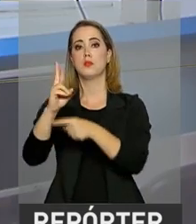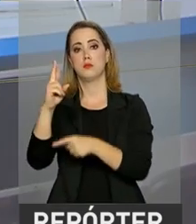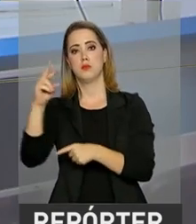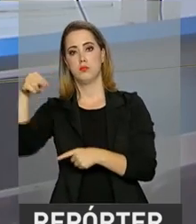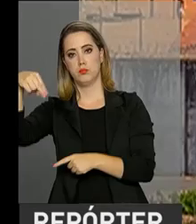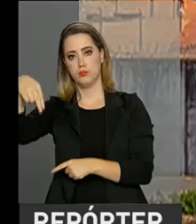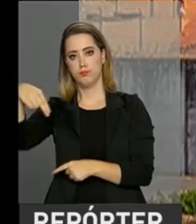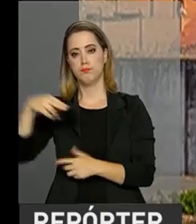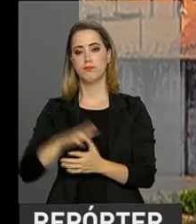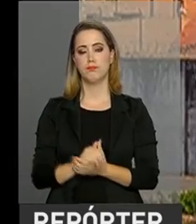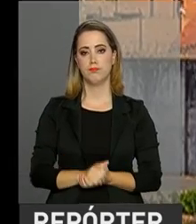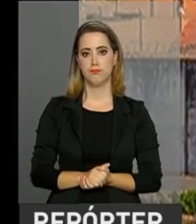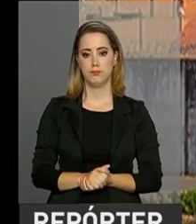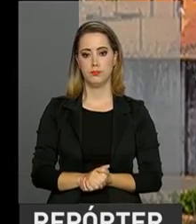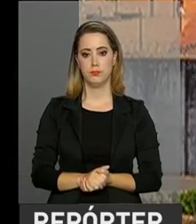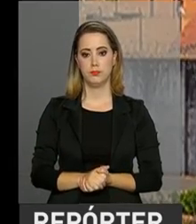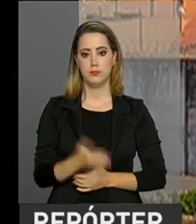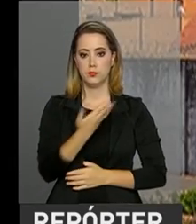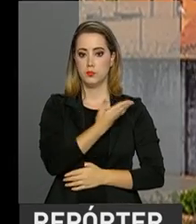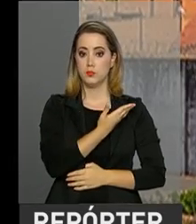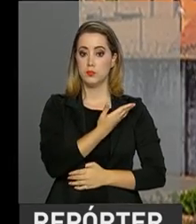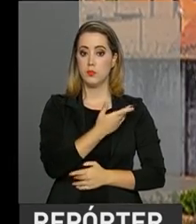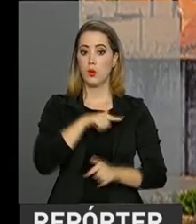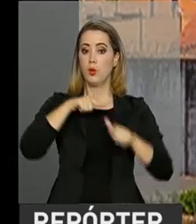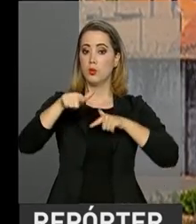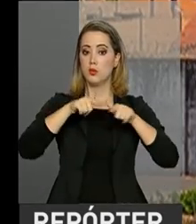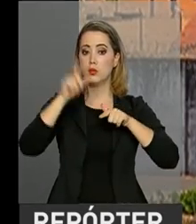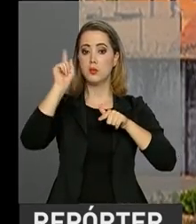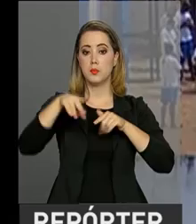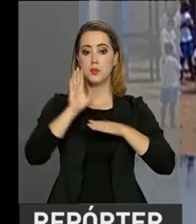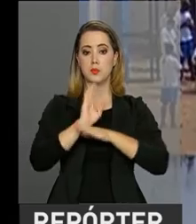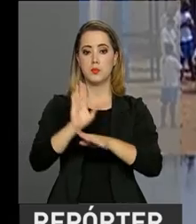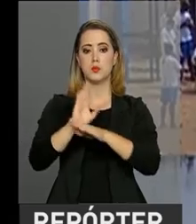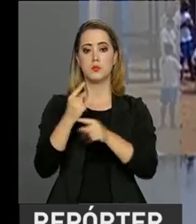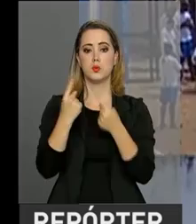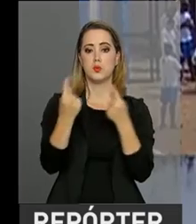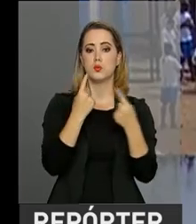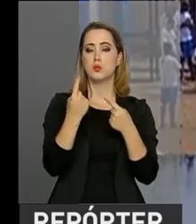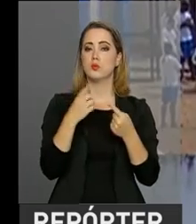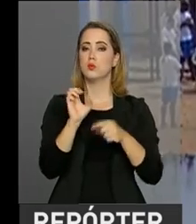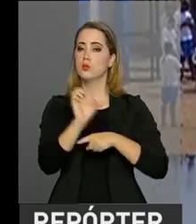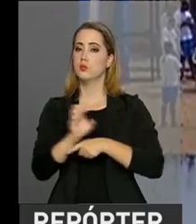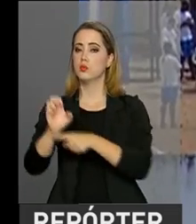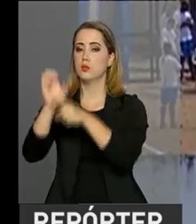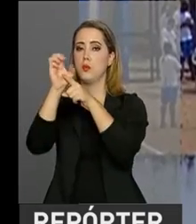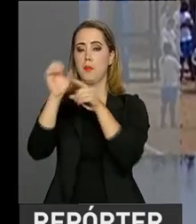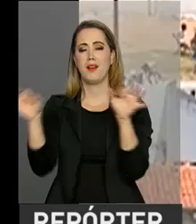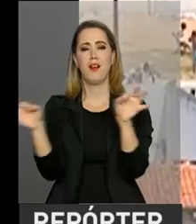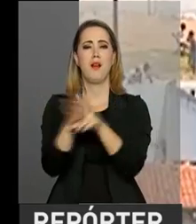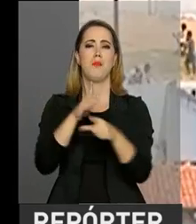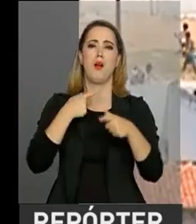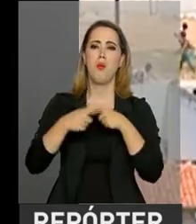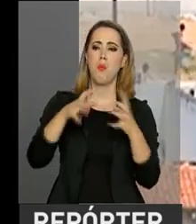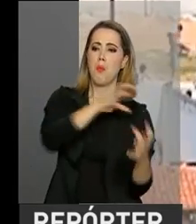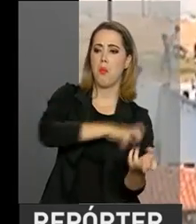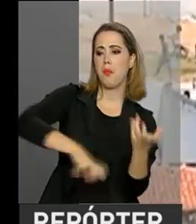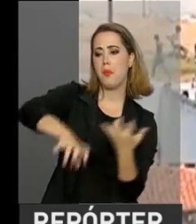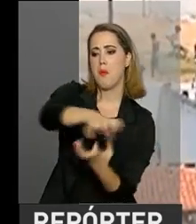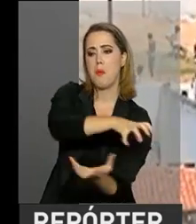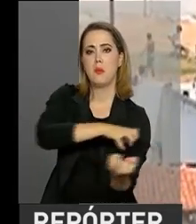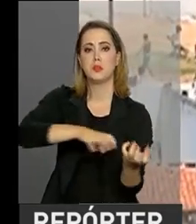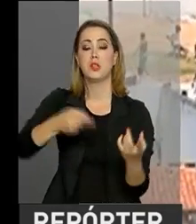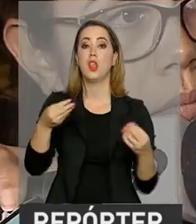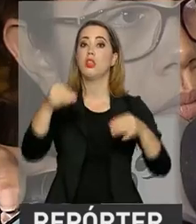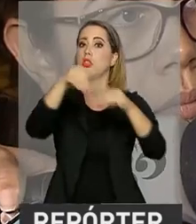do Norte a para ajudar os estados a conter rebeliões em presídios e atende pedidos de